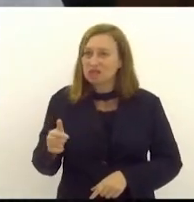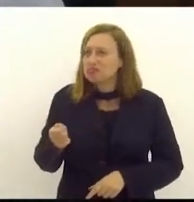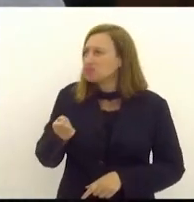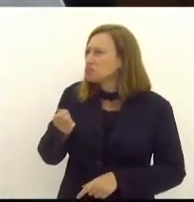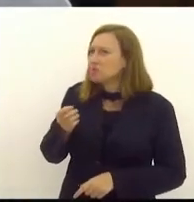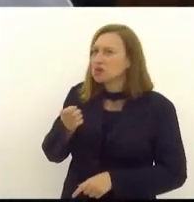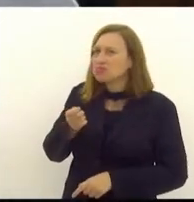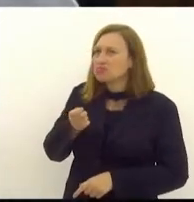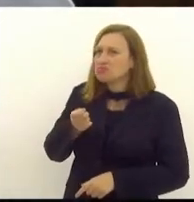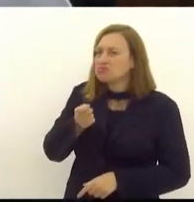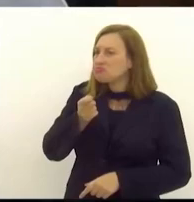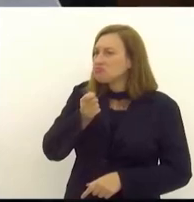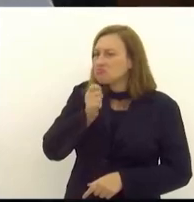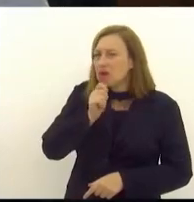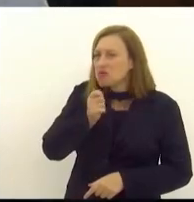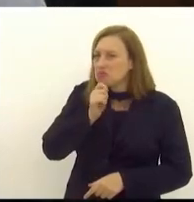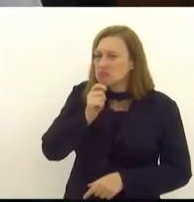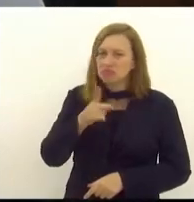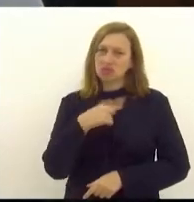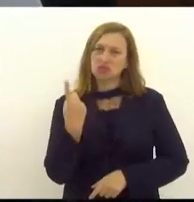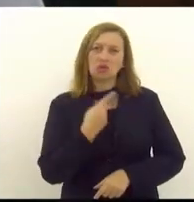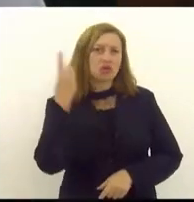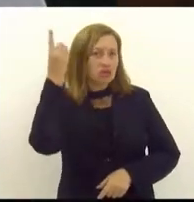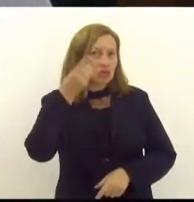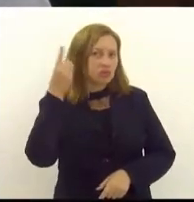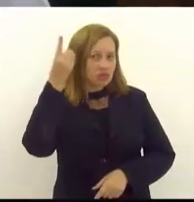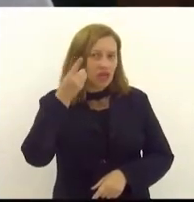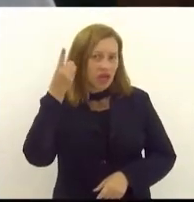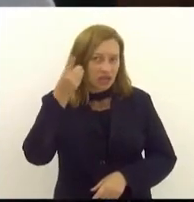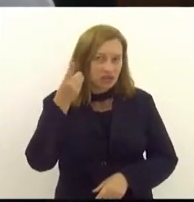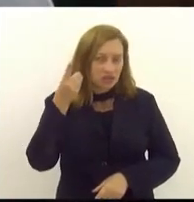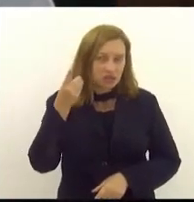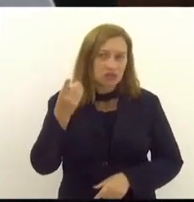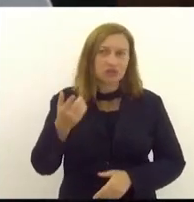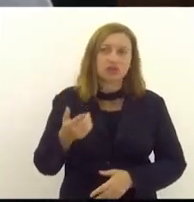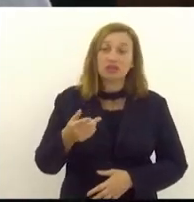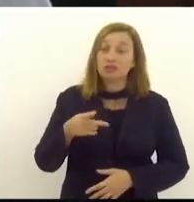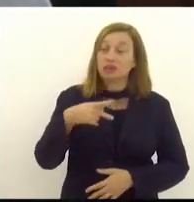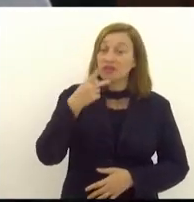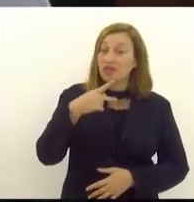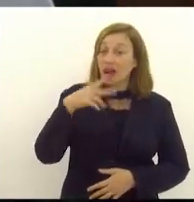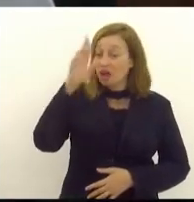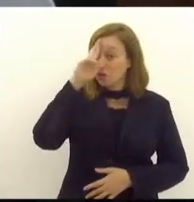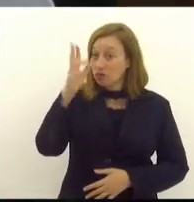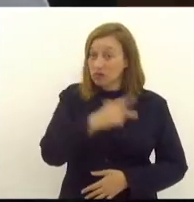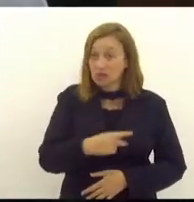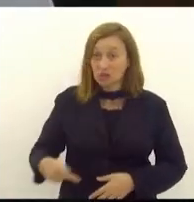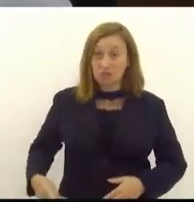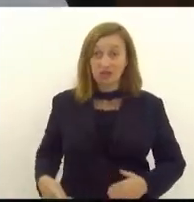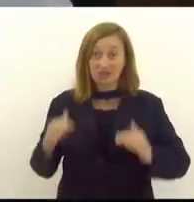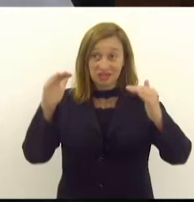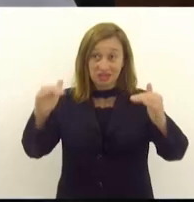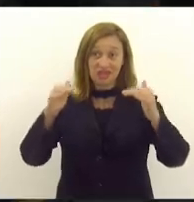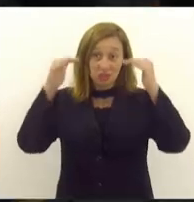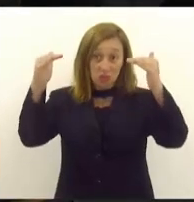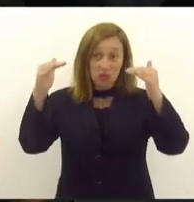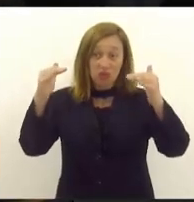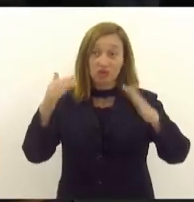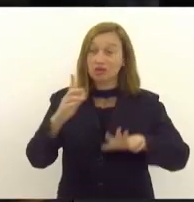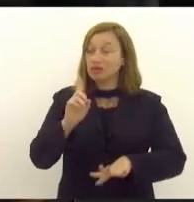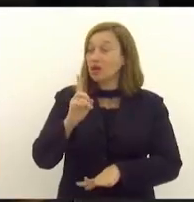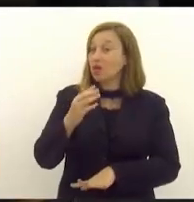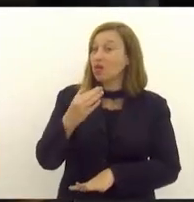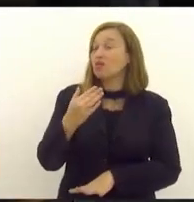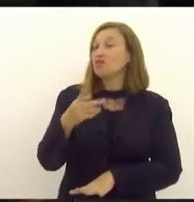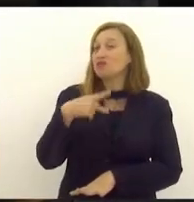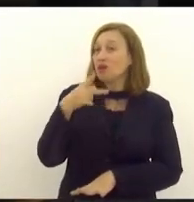de nós deputados Em algum momento para falar com você excelência não recorreu a